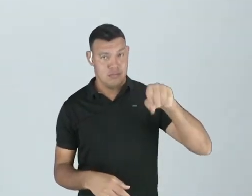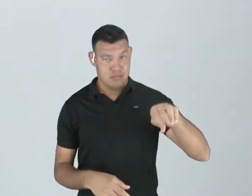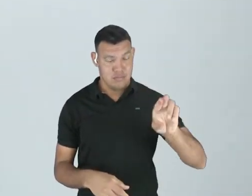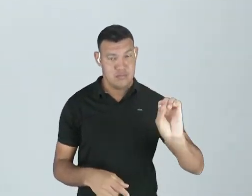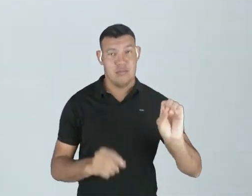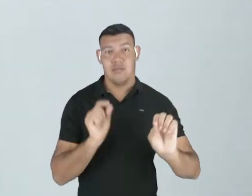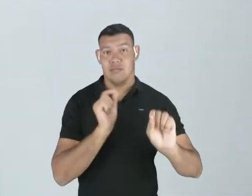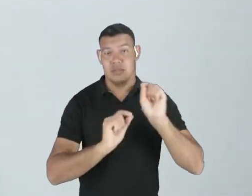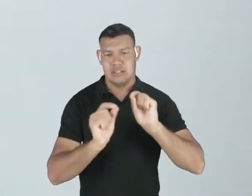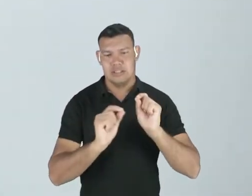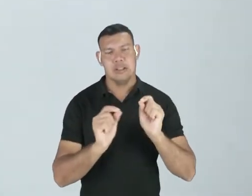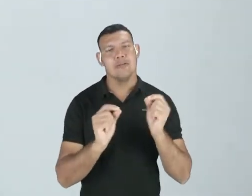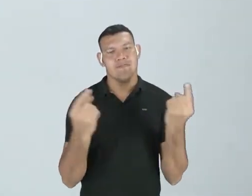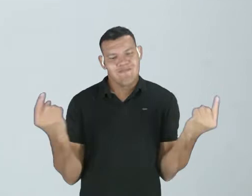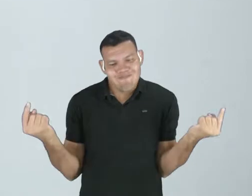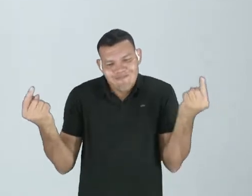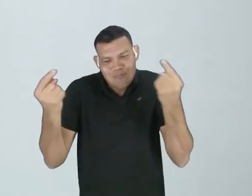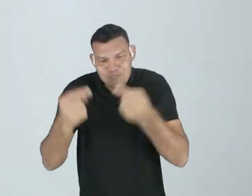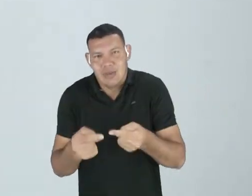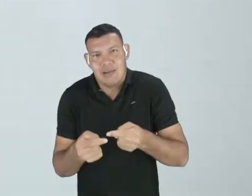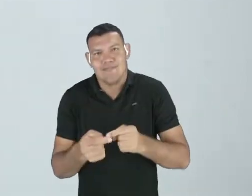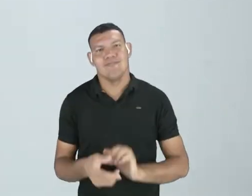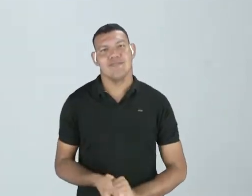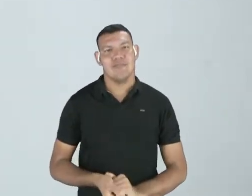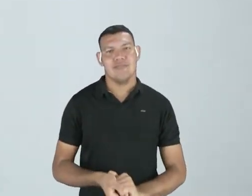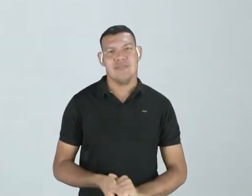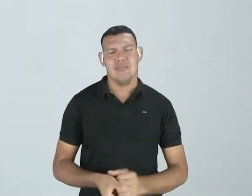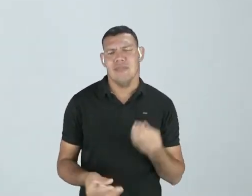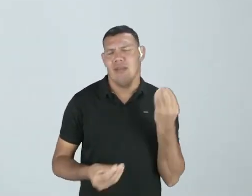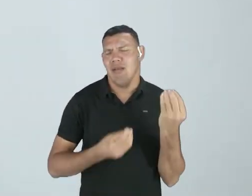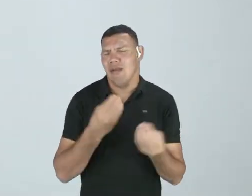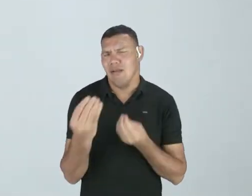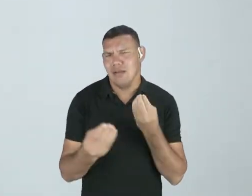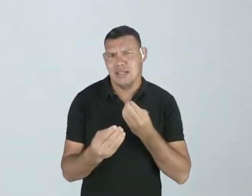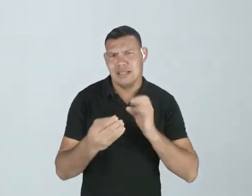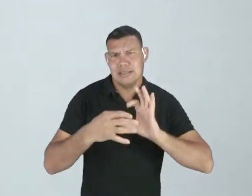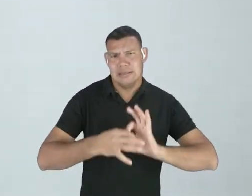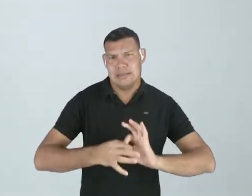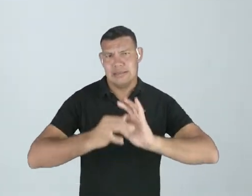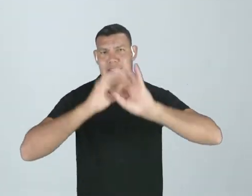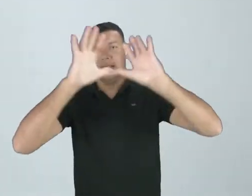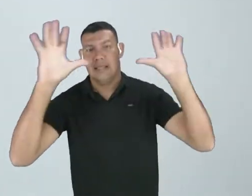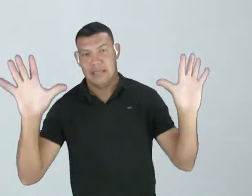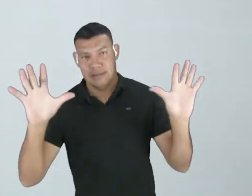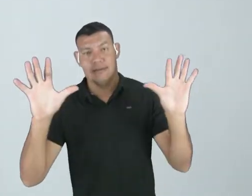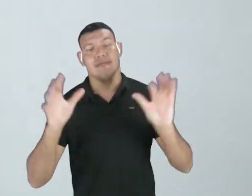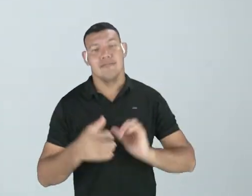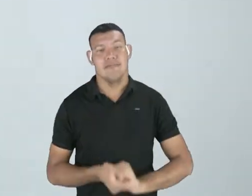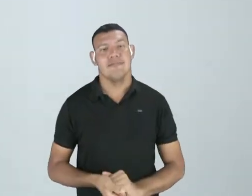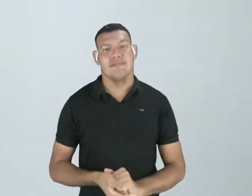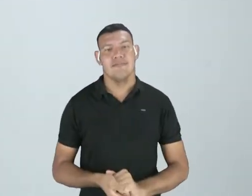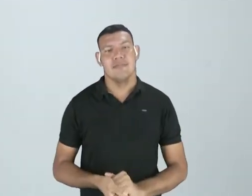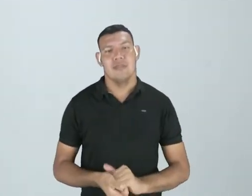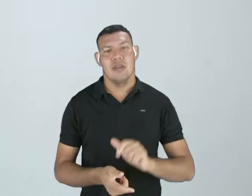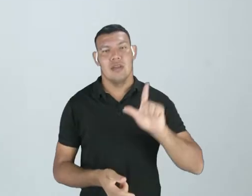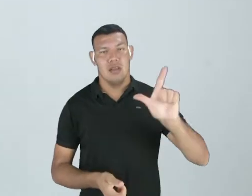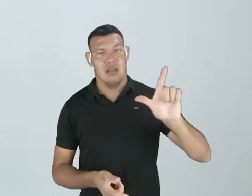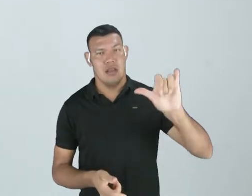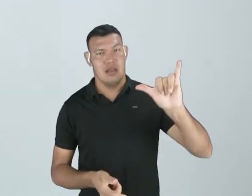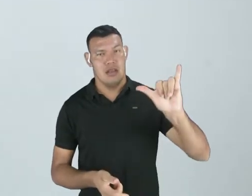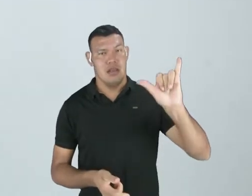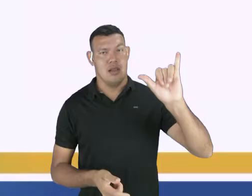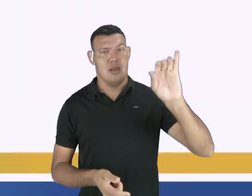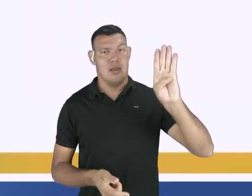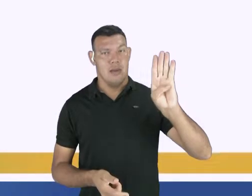gente entender também o que foi o socialismo. Não tem como entender o socialismo se a gente não entender o liberalismo. Por isso eu trouxe aí para